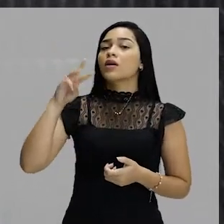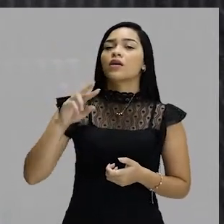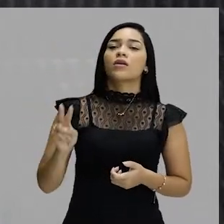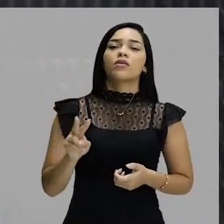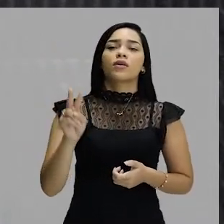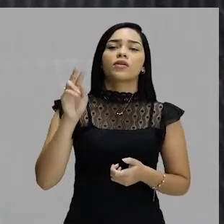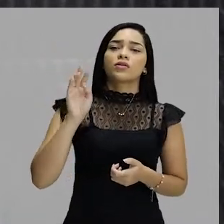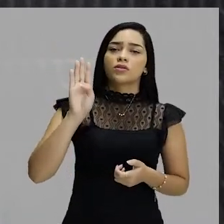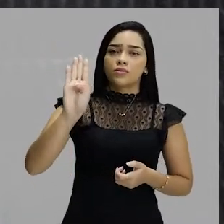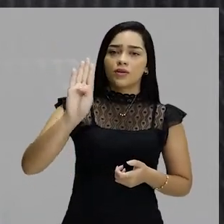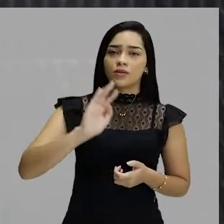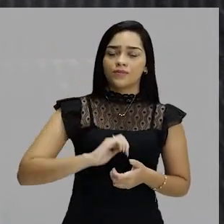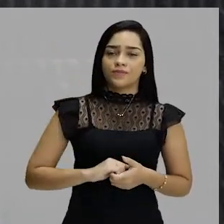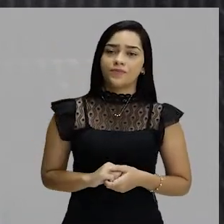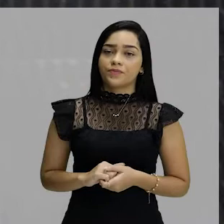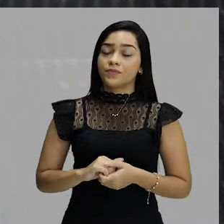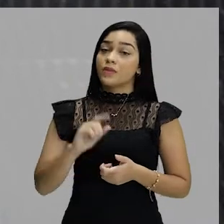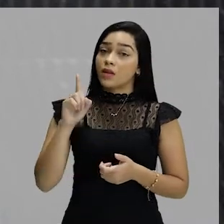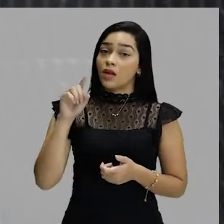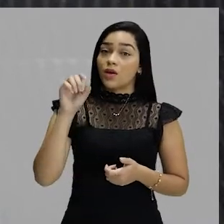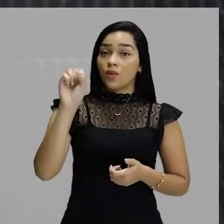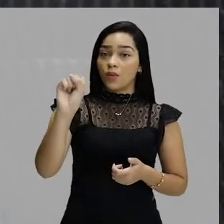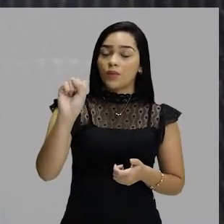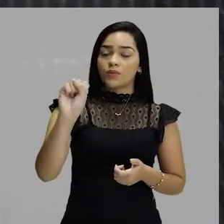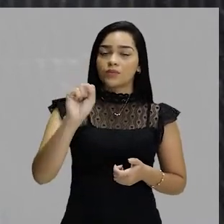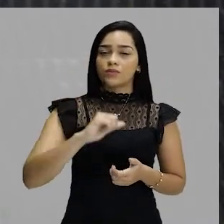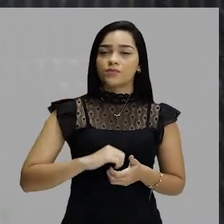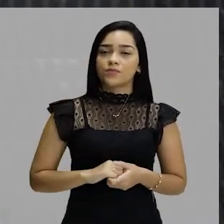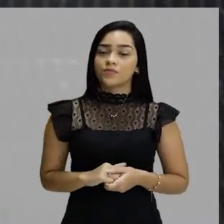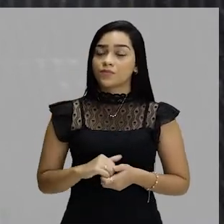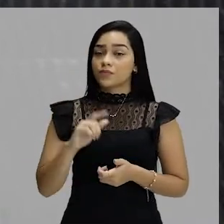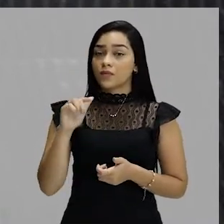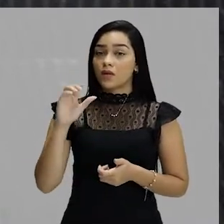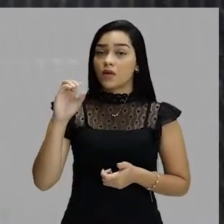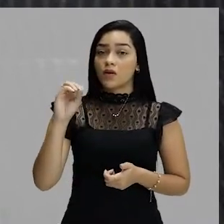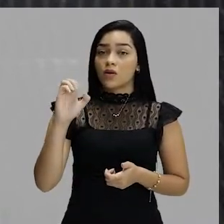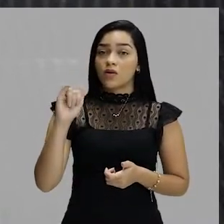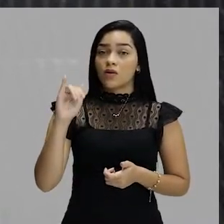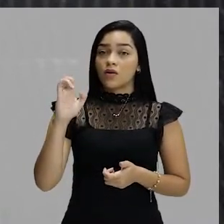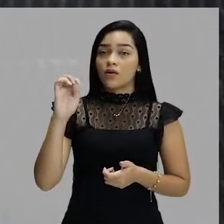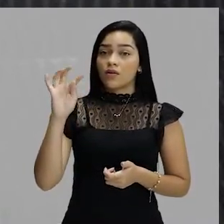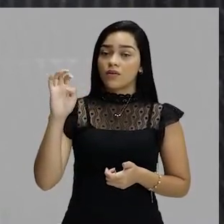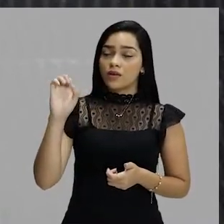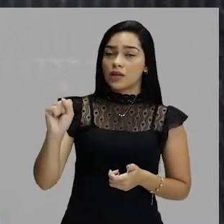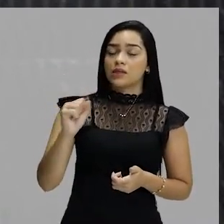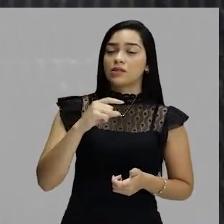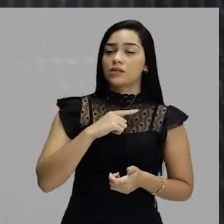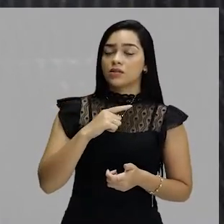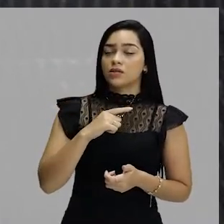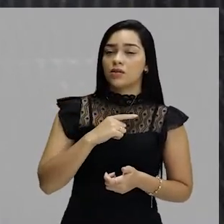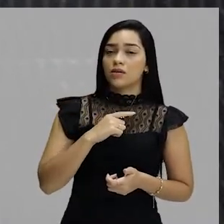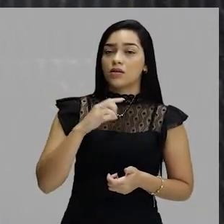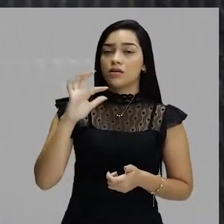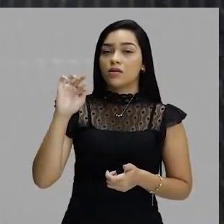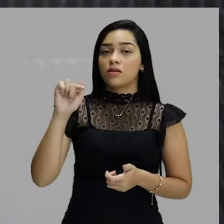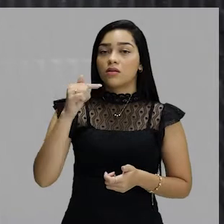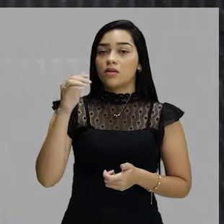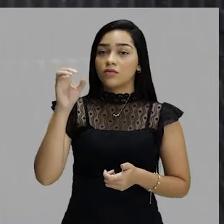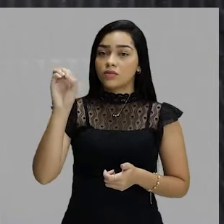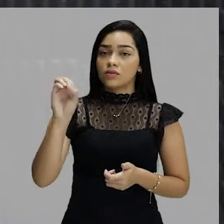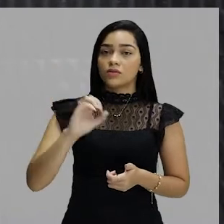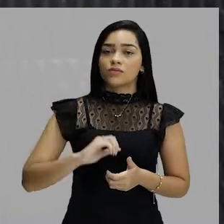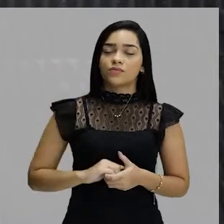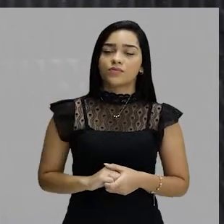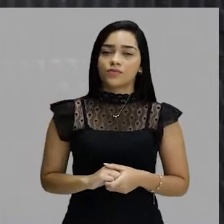de b? O valor de b é 8, né? São os coeficientes da equação da função do primeiro